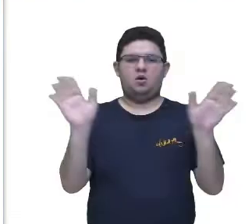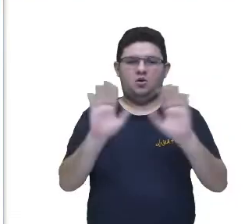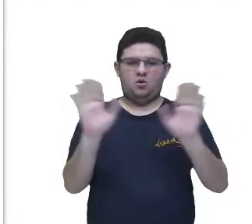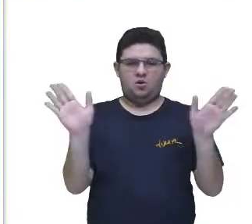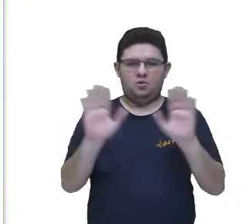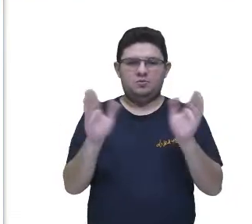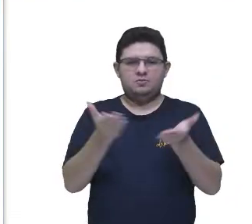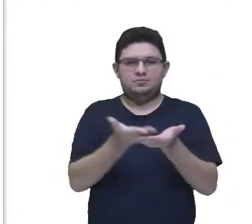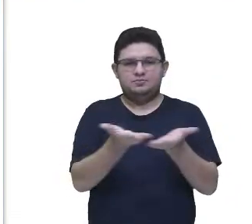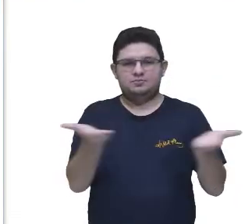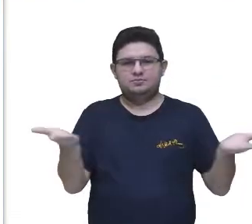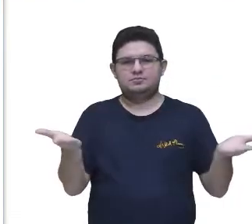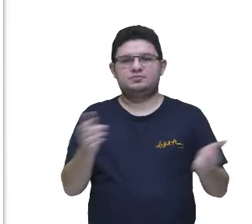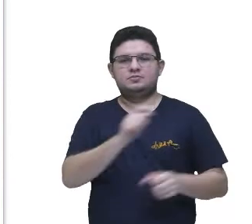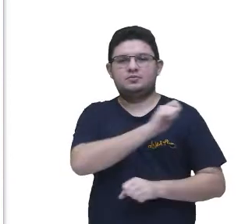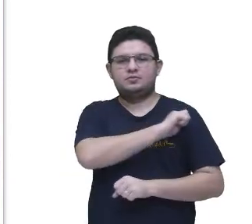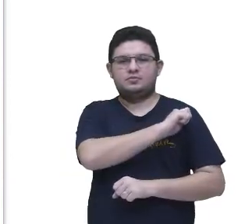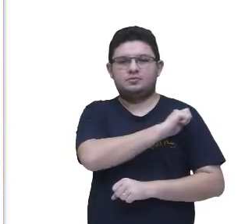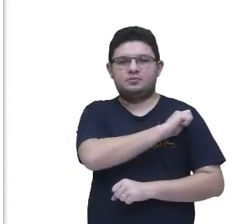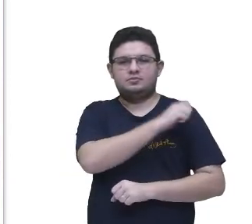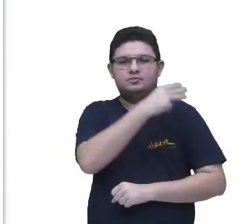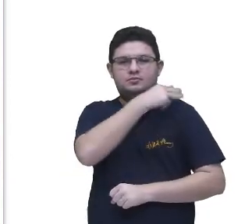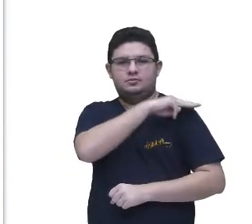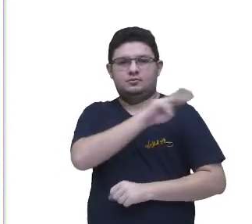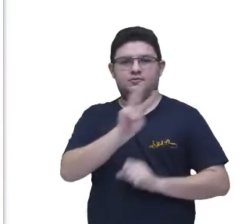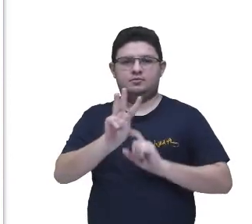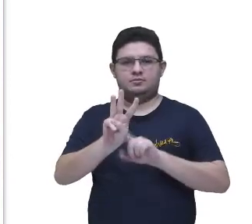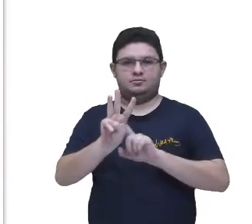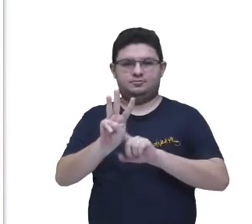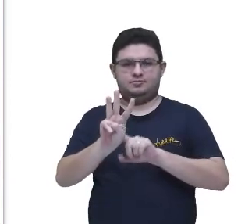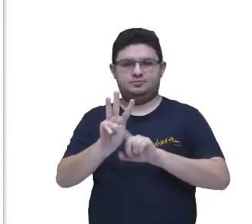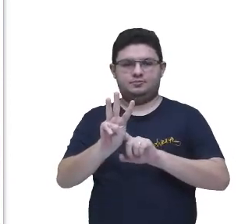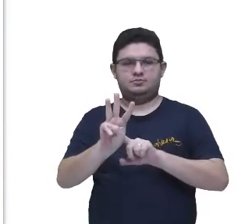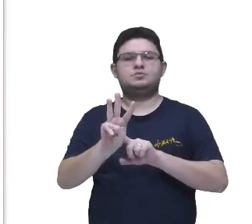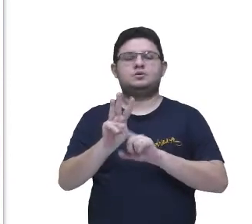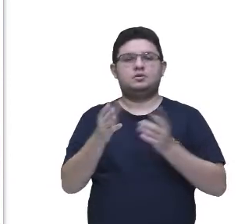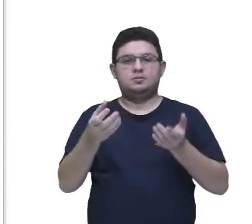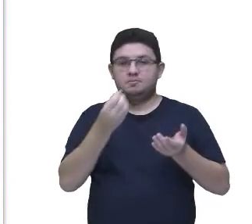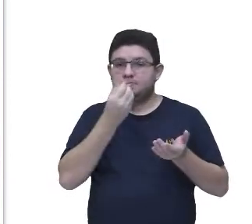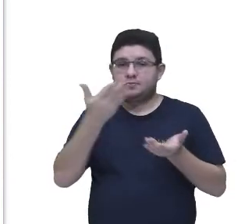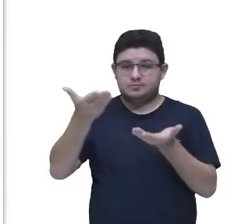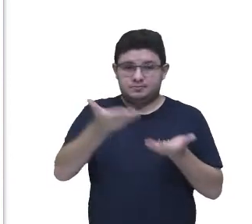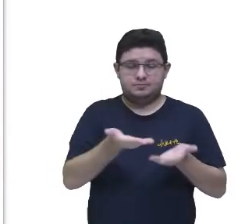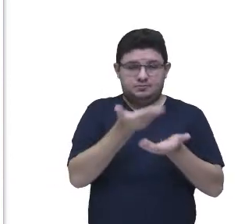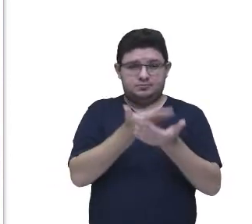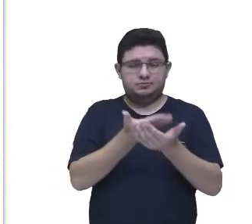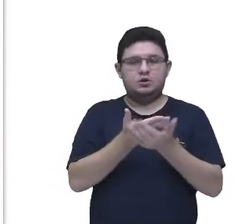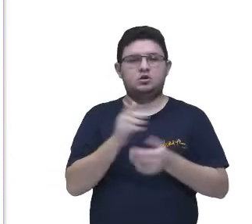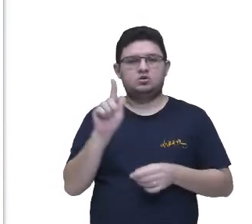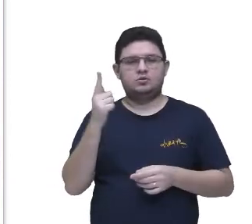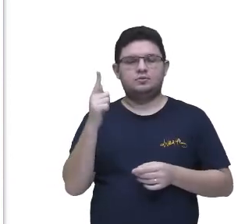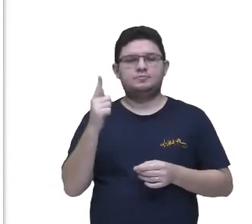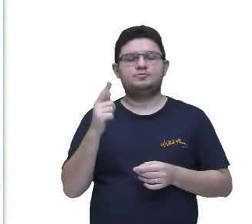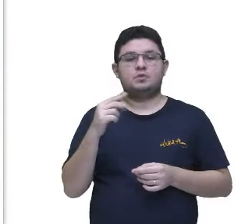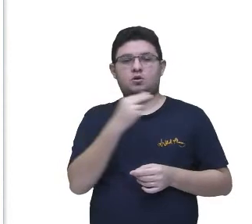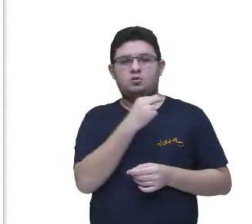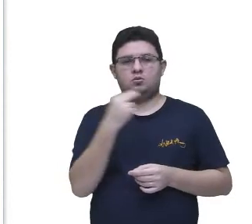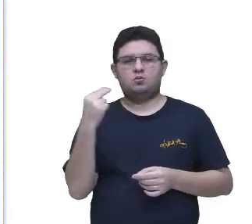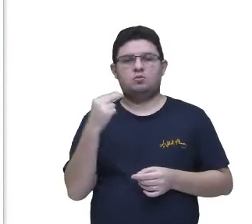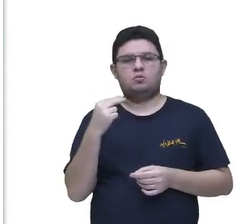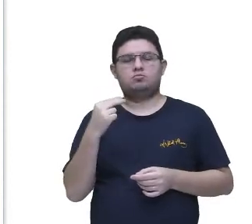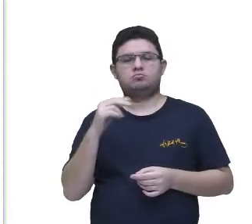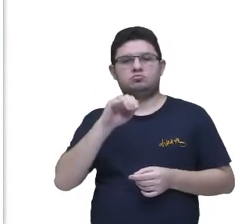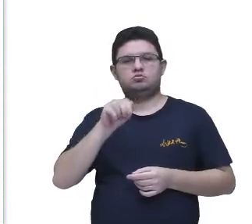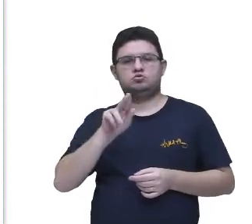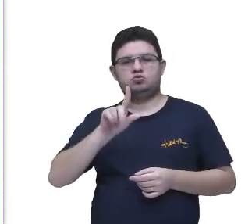queridos alunos do terceiro ano do ensino médio, sejam bem-vindos a mais uma aula de Geografia. Eu sou a professora Juliana e ao longo da nossa